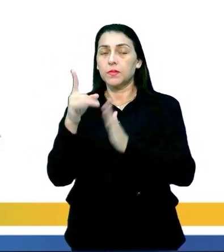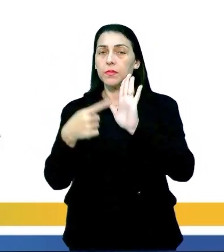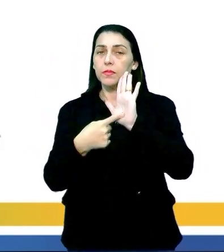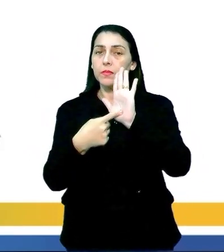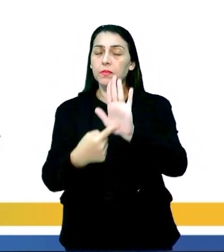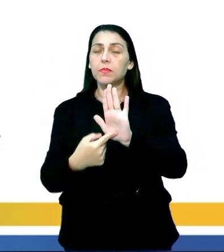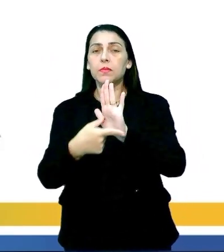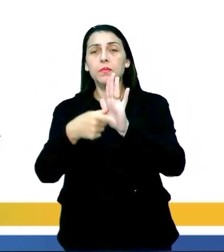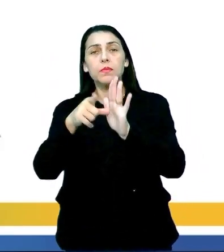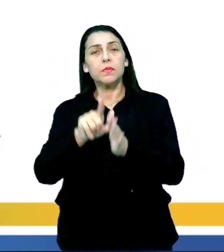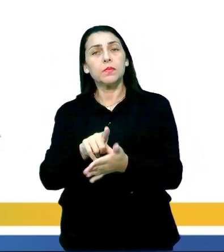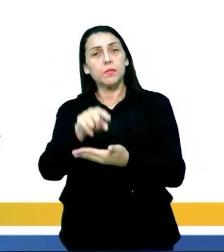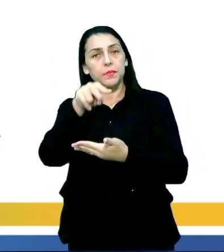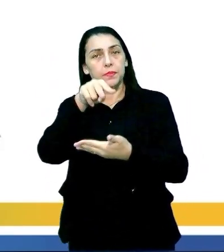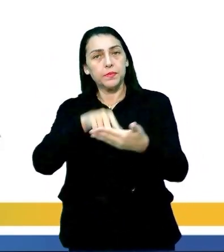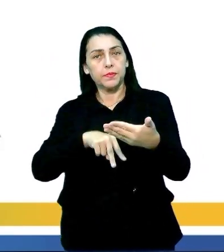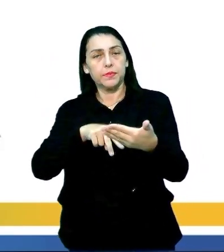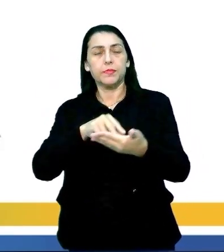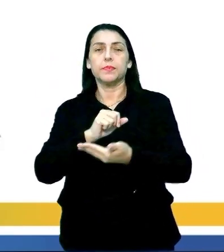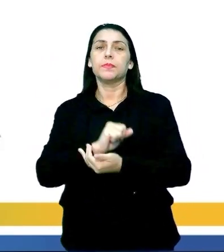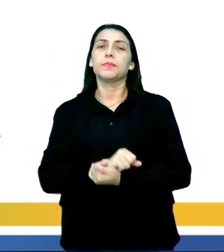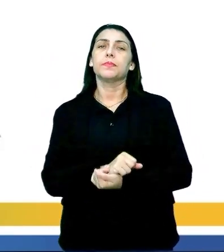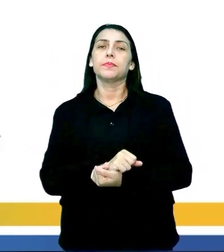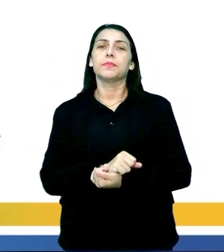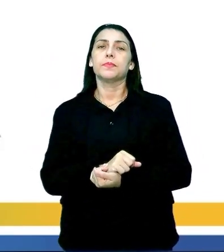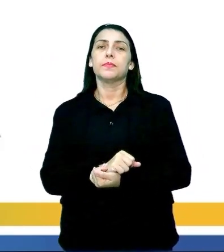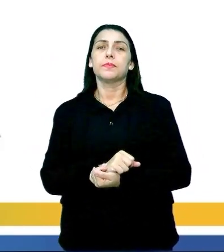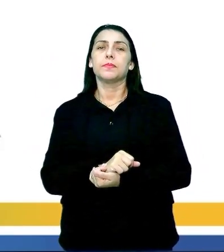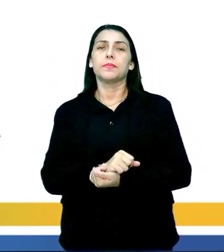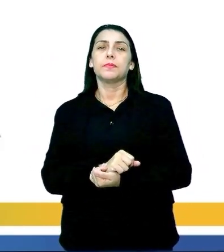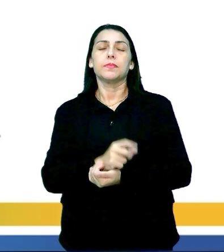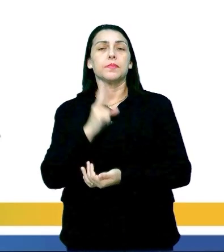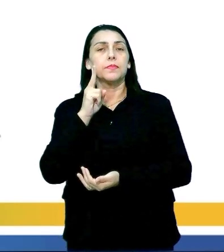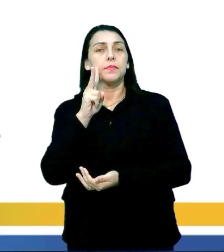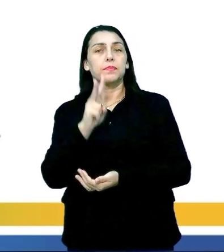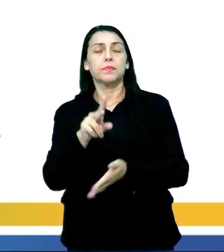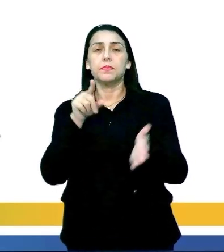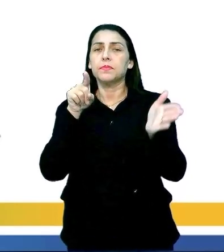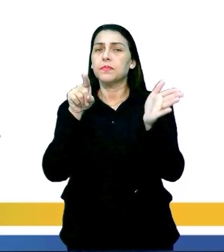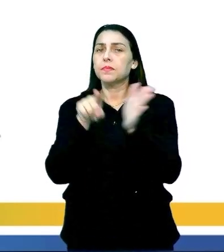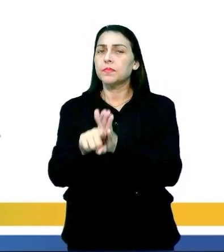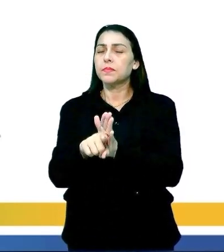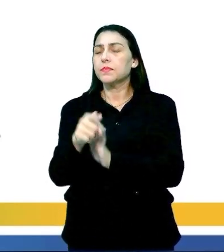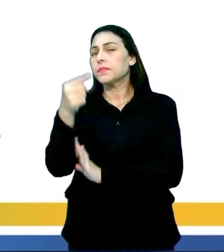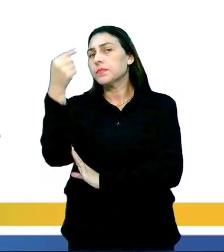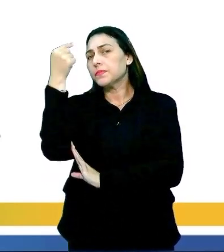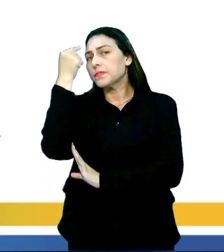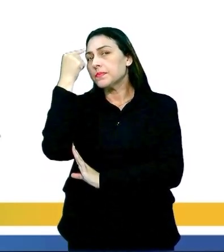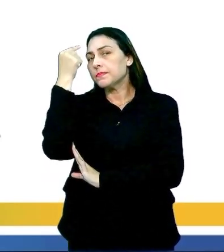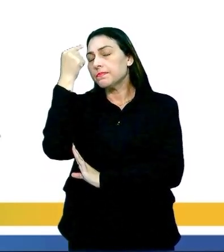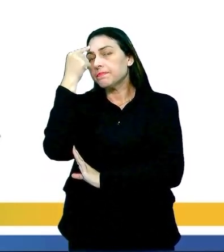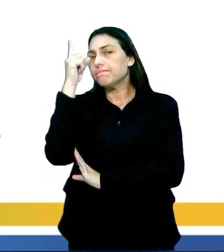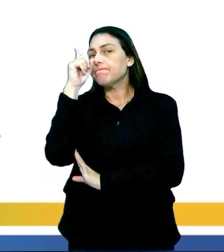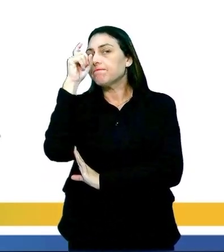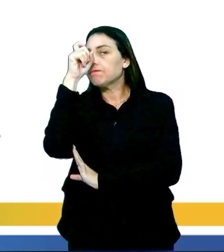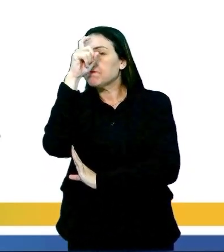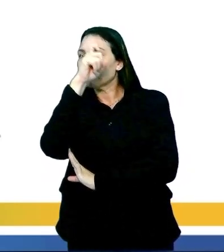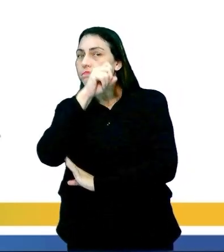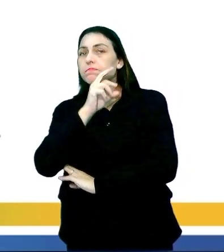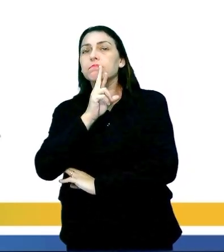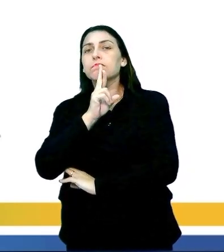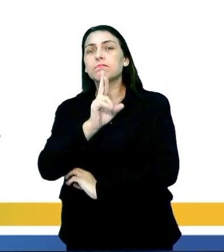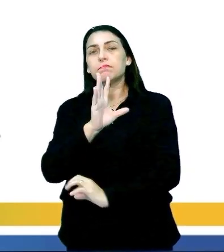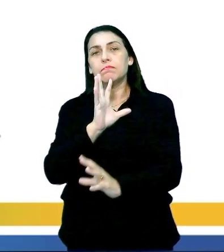antes de fazer a leitura. Quando você observa uma questão dessa, a gente vai logo pensando, é difícil de